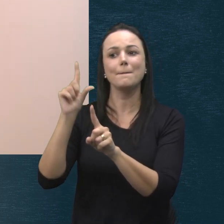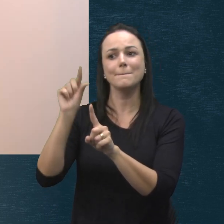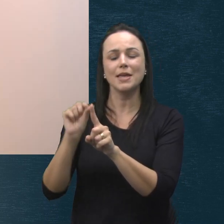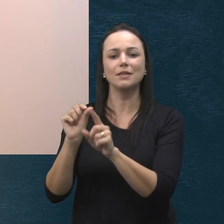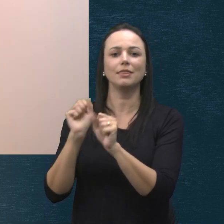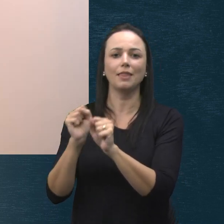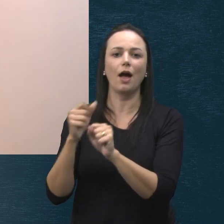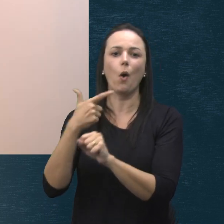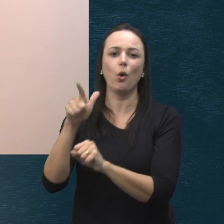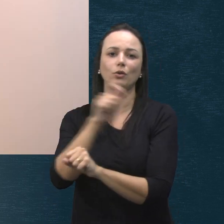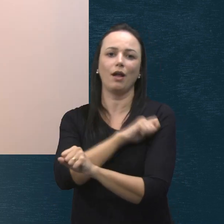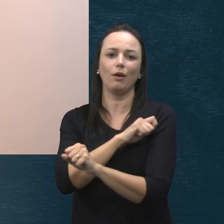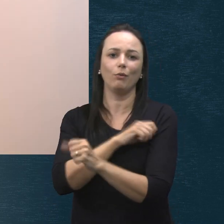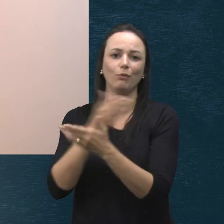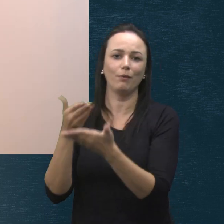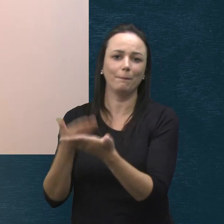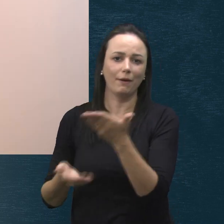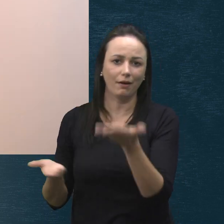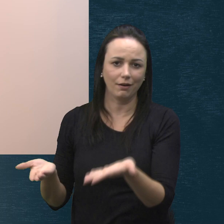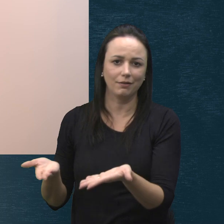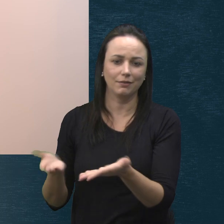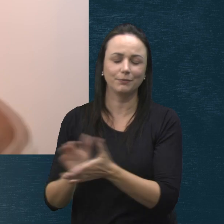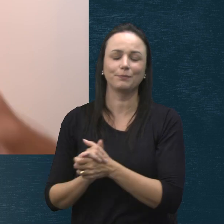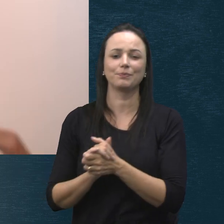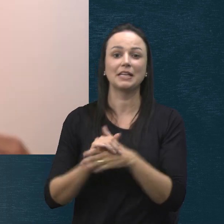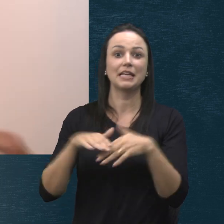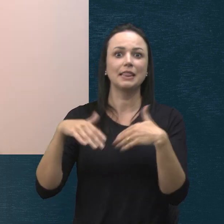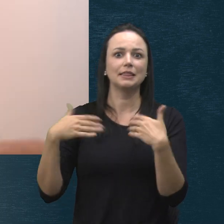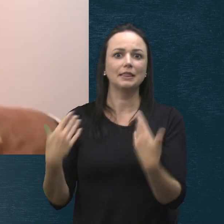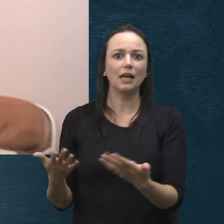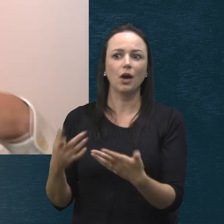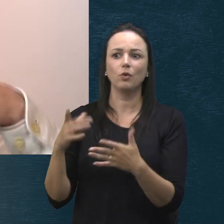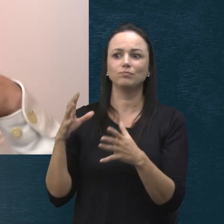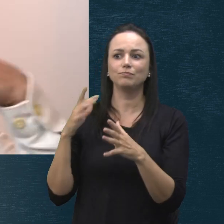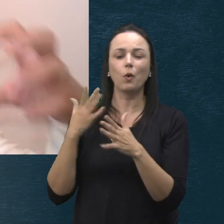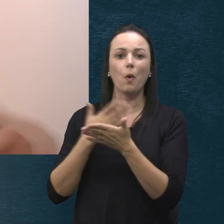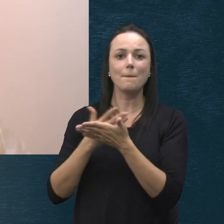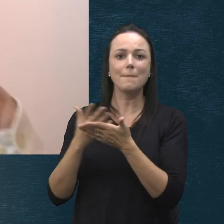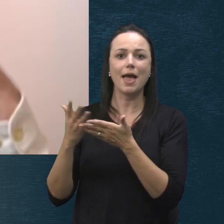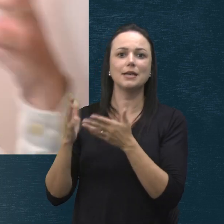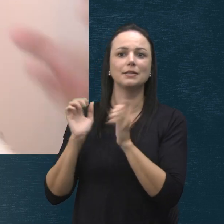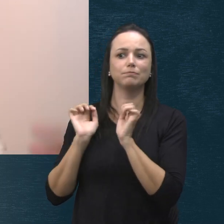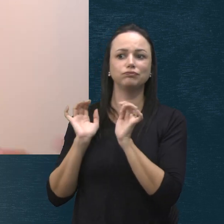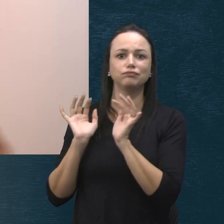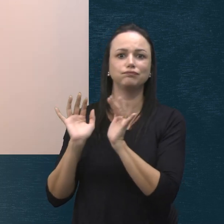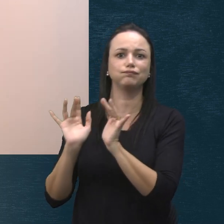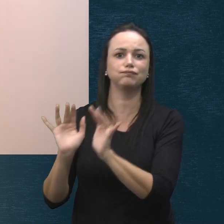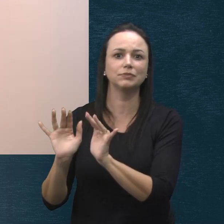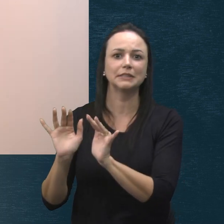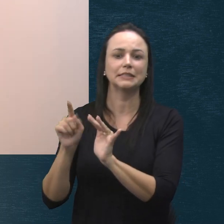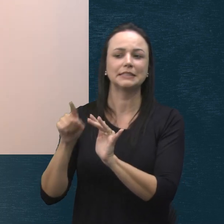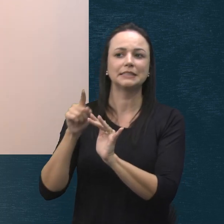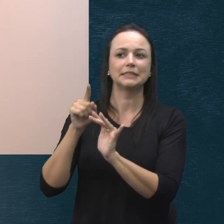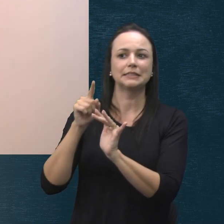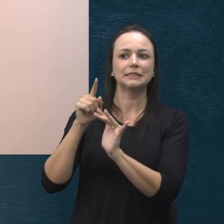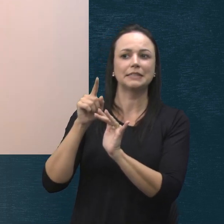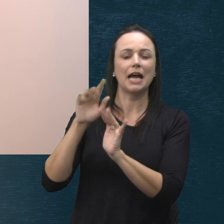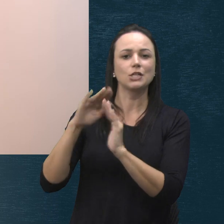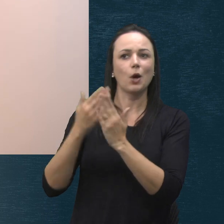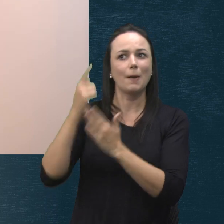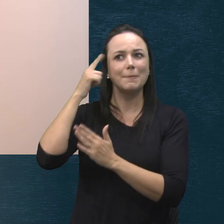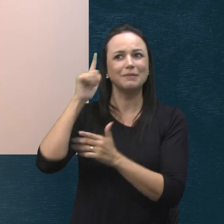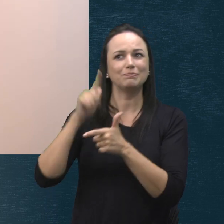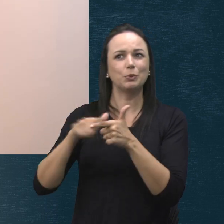aluno ali. E aí isso, à medida que isso vai se acumulando, isso pode passar a ser um problema. Eu, por exemplo,